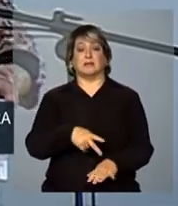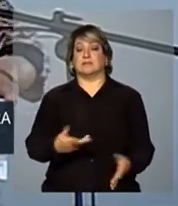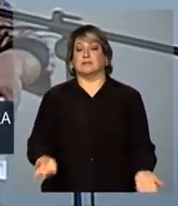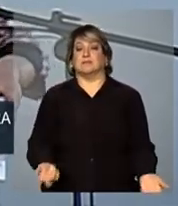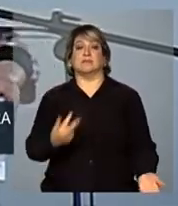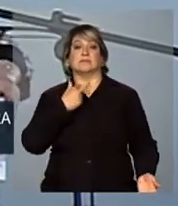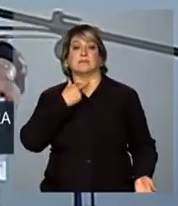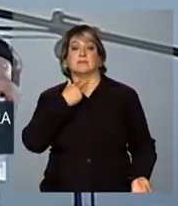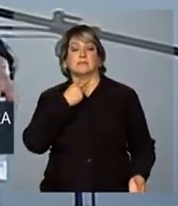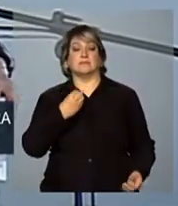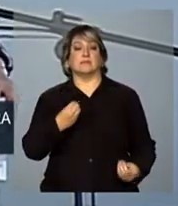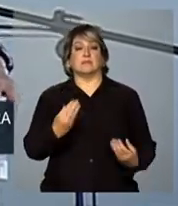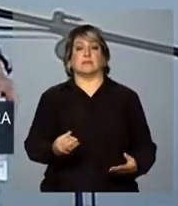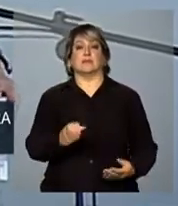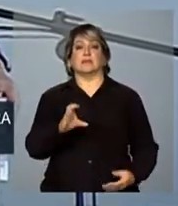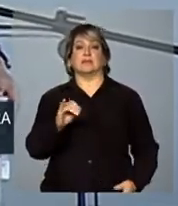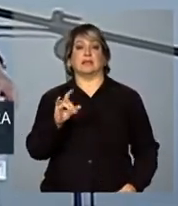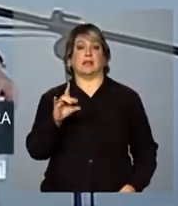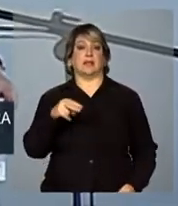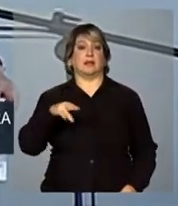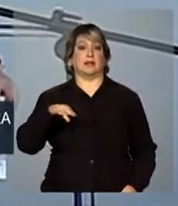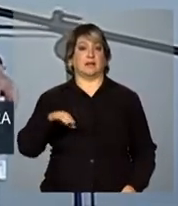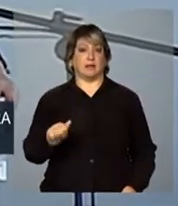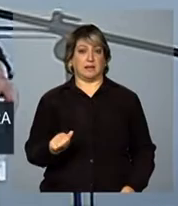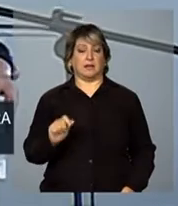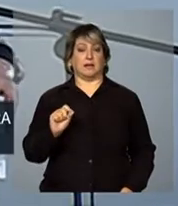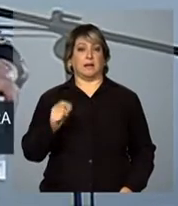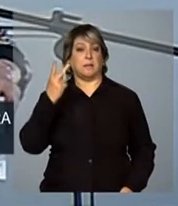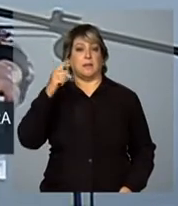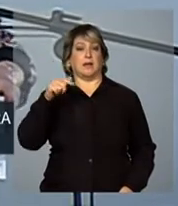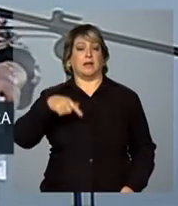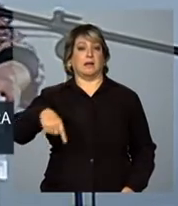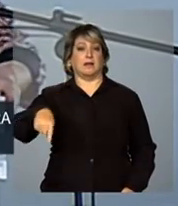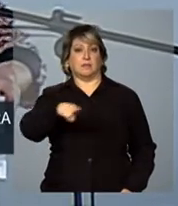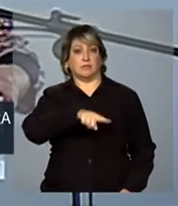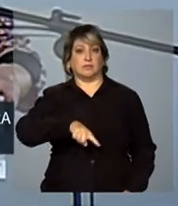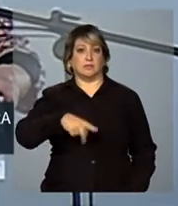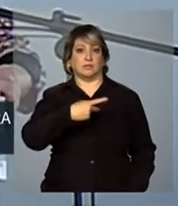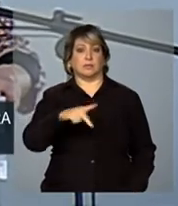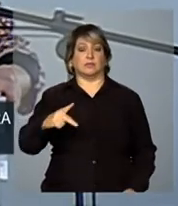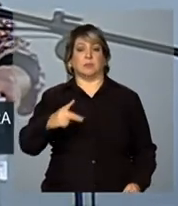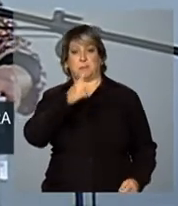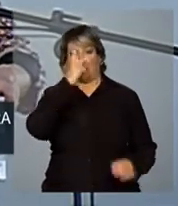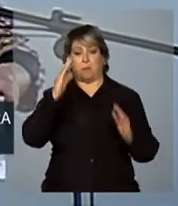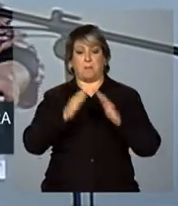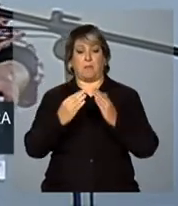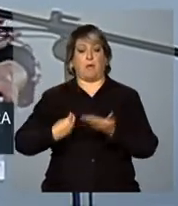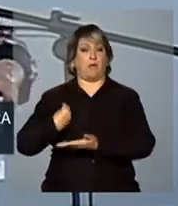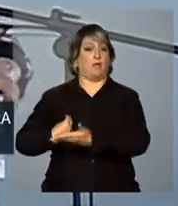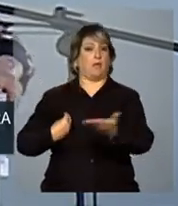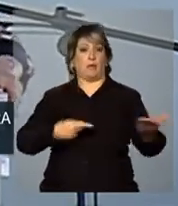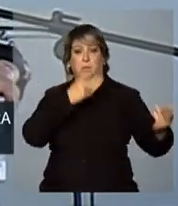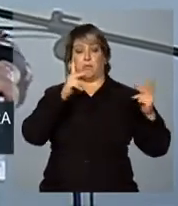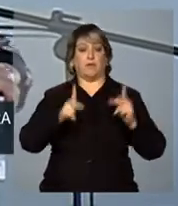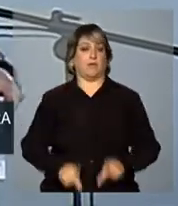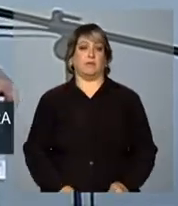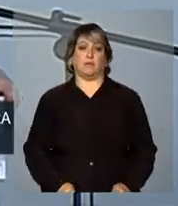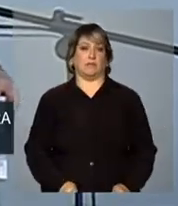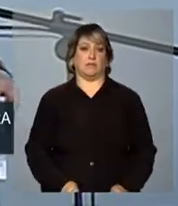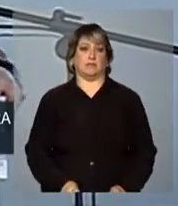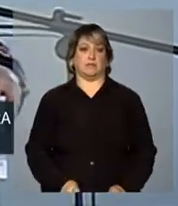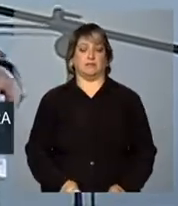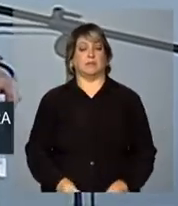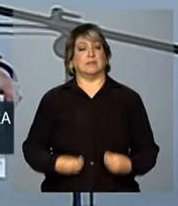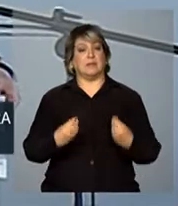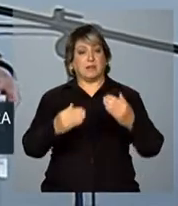dá cidadania para os seus moradores, para a sua população,